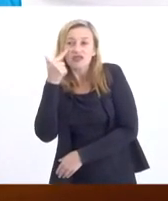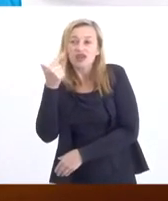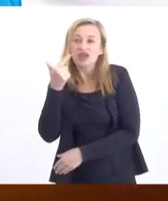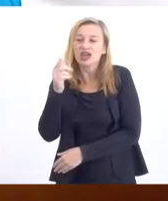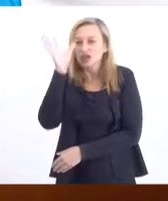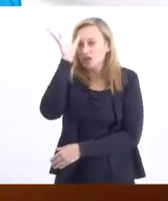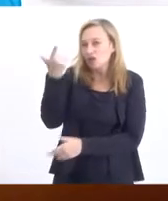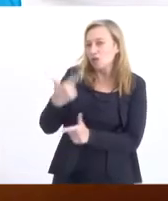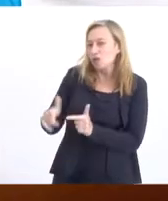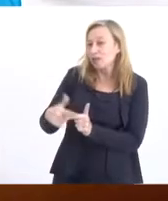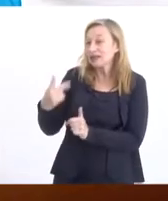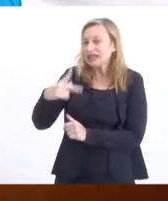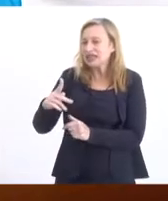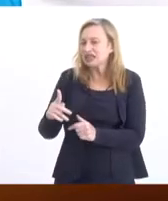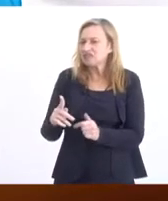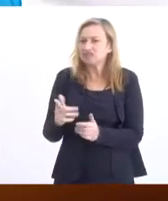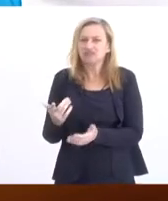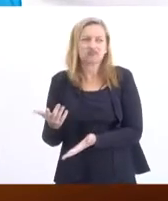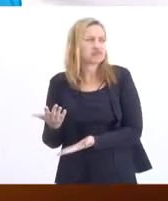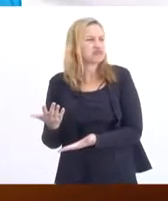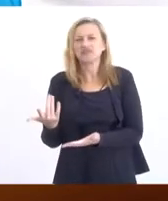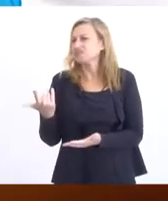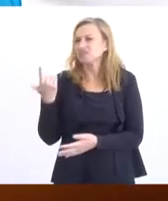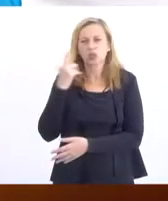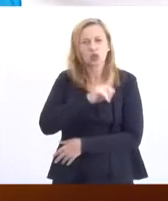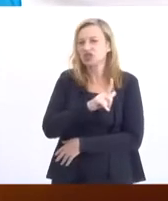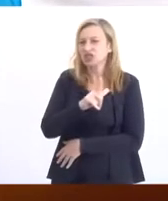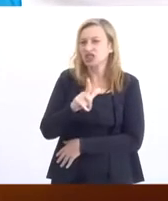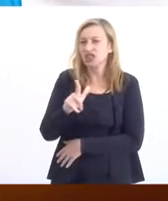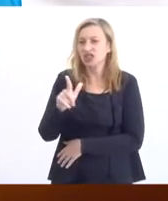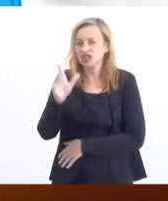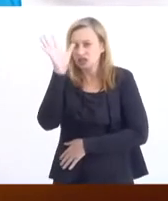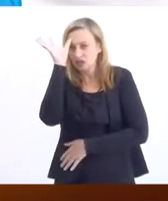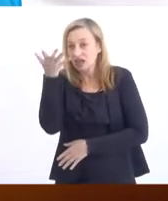não resolvendo. Porque quando chega um pedido lá,